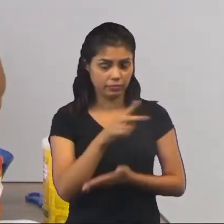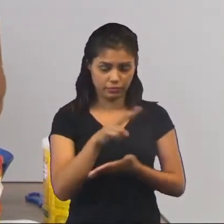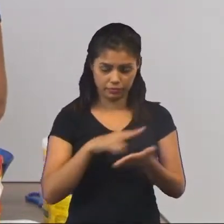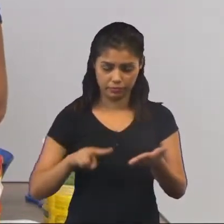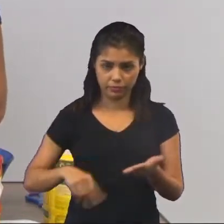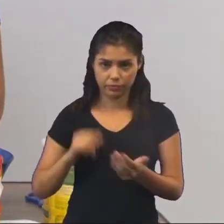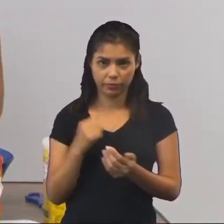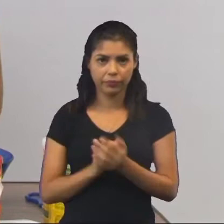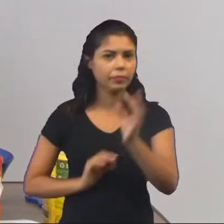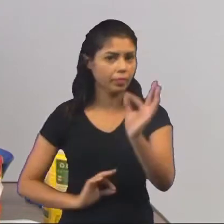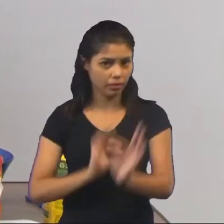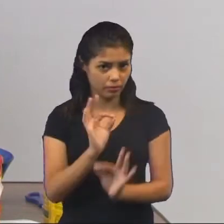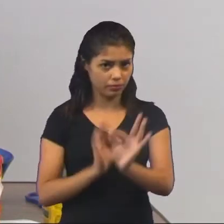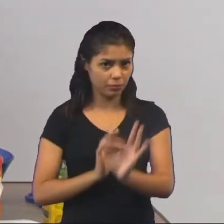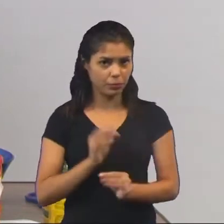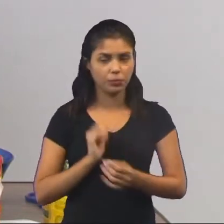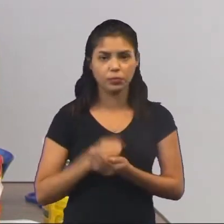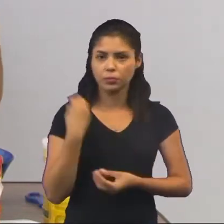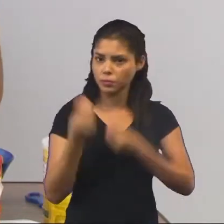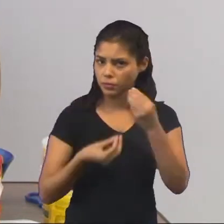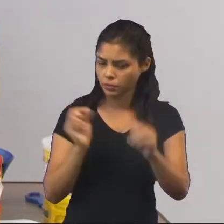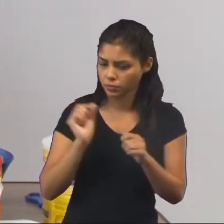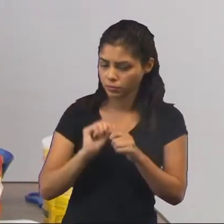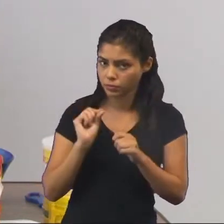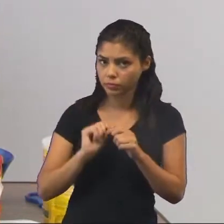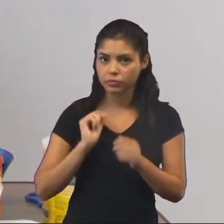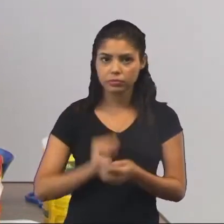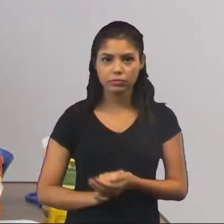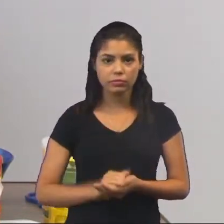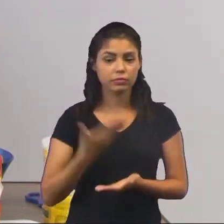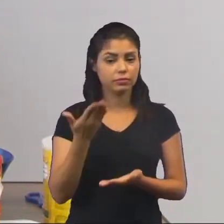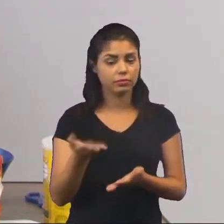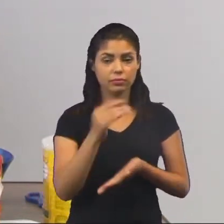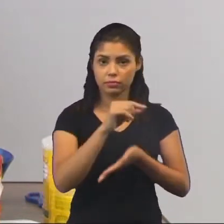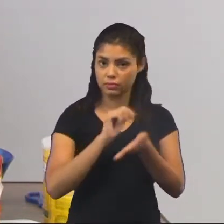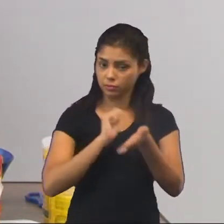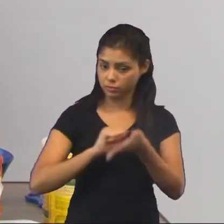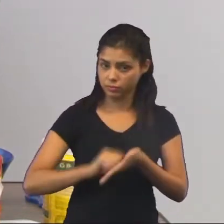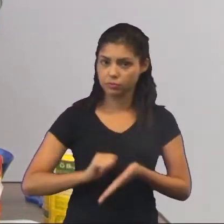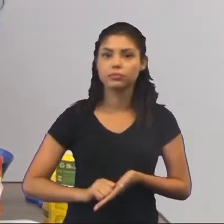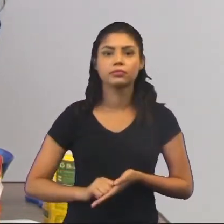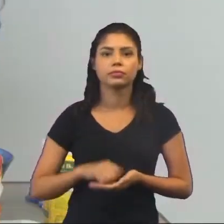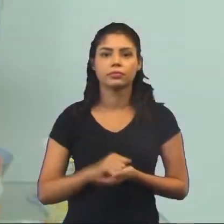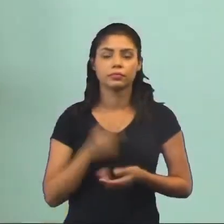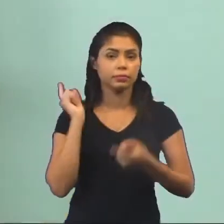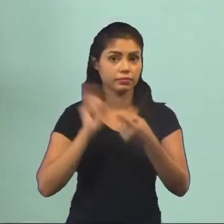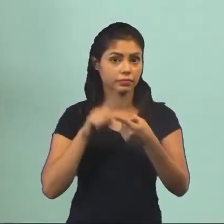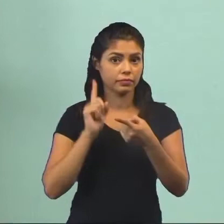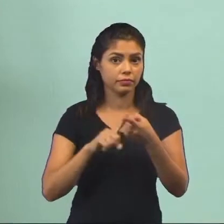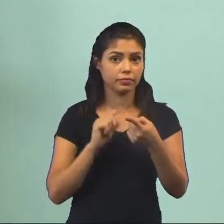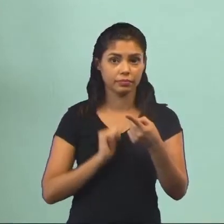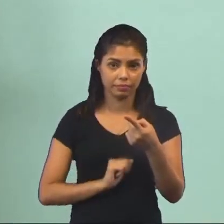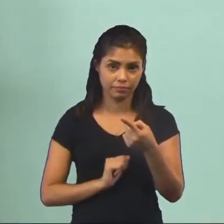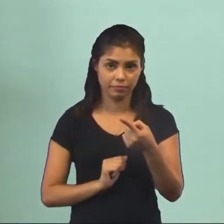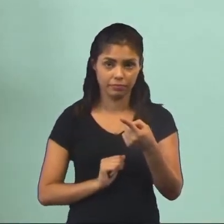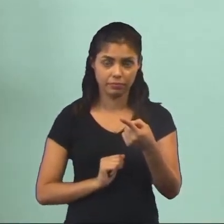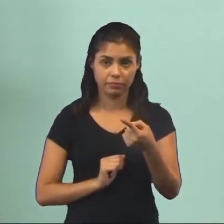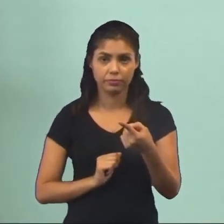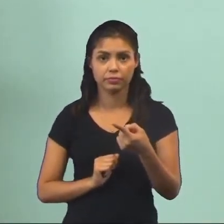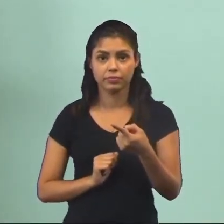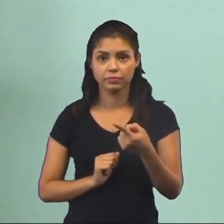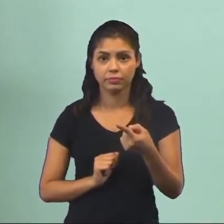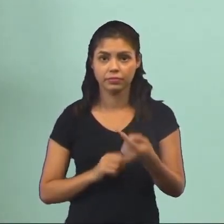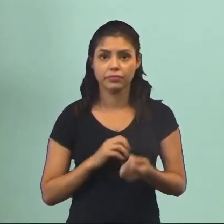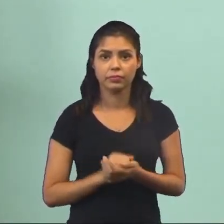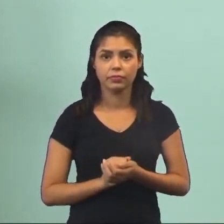modo de preparo. Como fazer esta receita? Número 1.